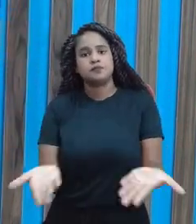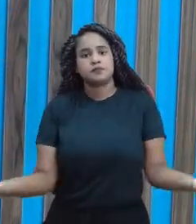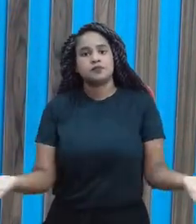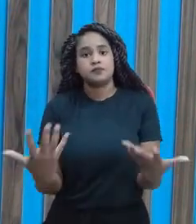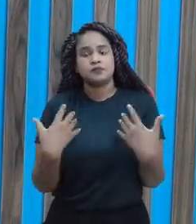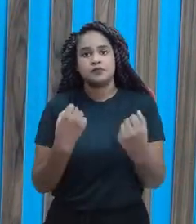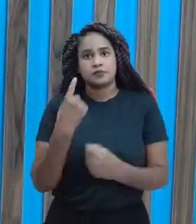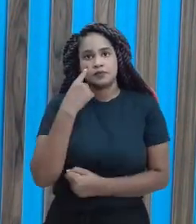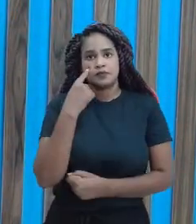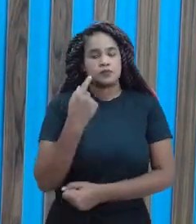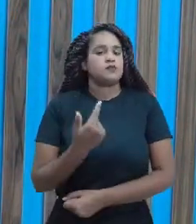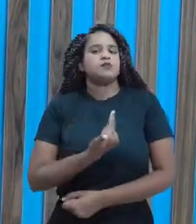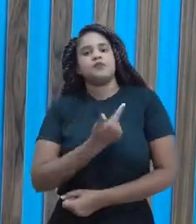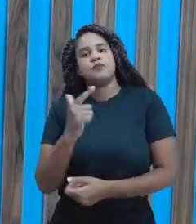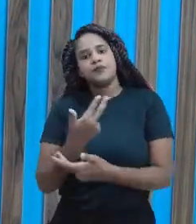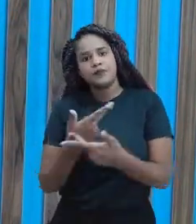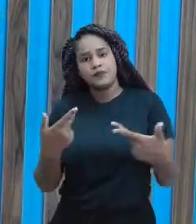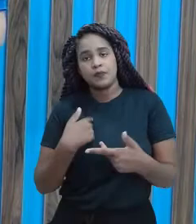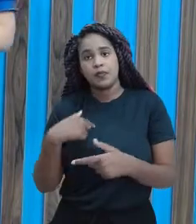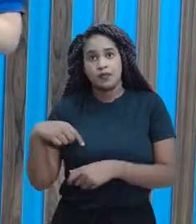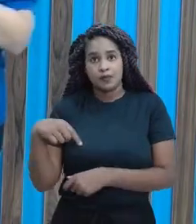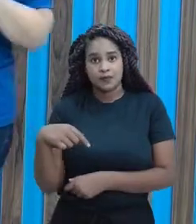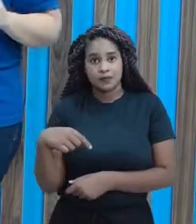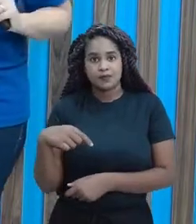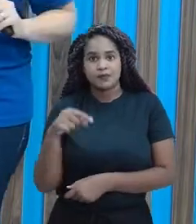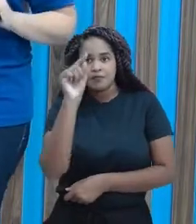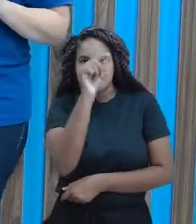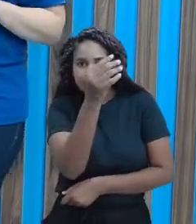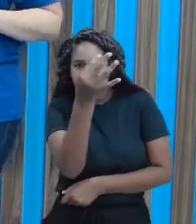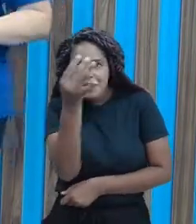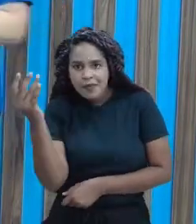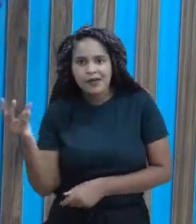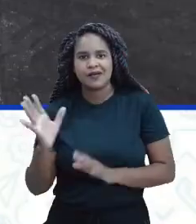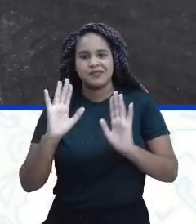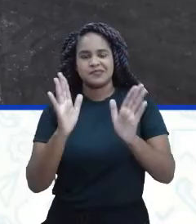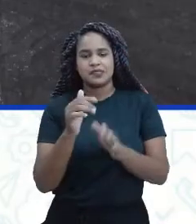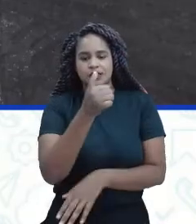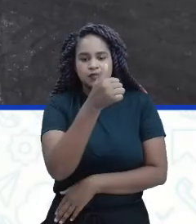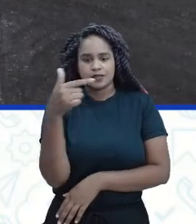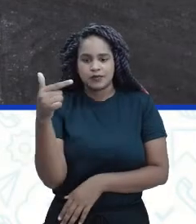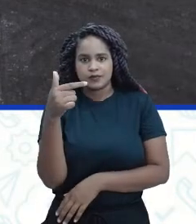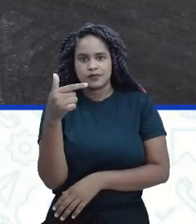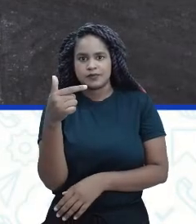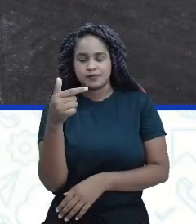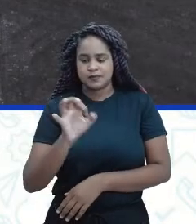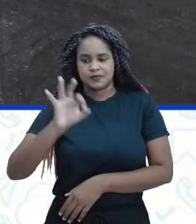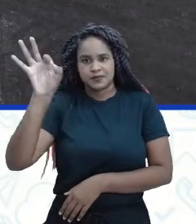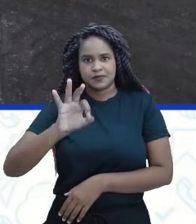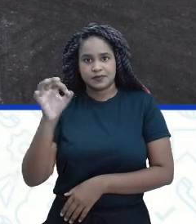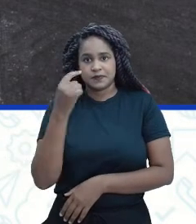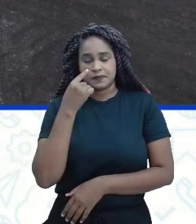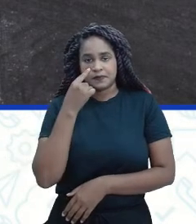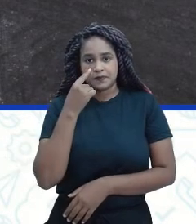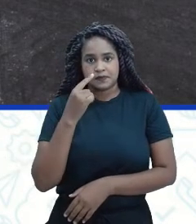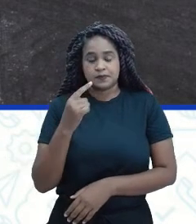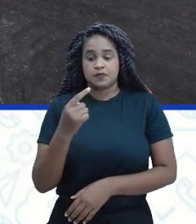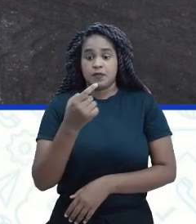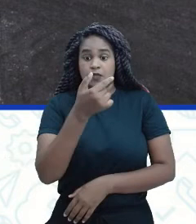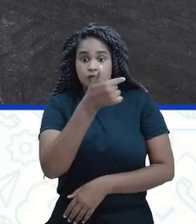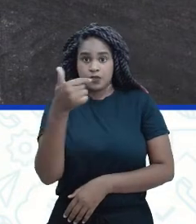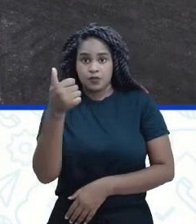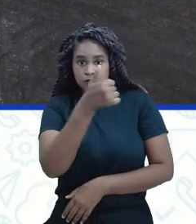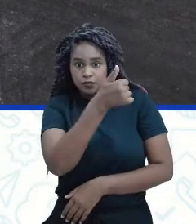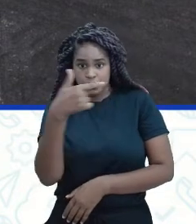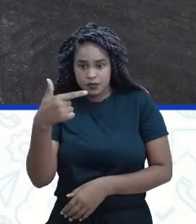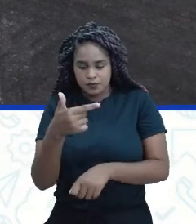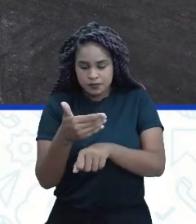ó. Outra ideia aqui, ó, contei certinho esse, tinha 12%, né? 12 quadradinhos estavam sinalizados do total de 100, então